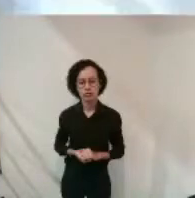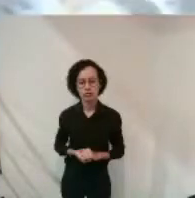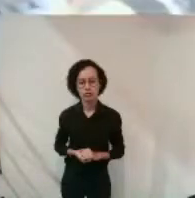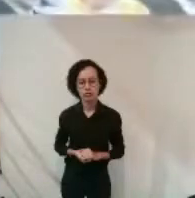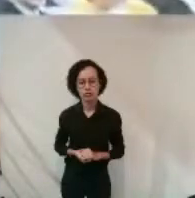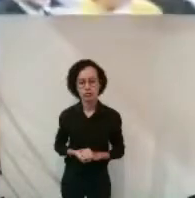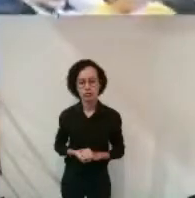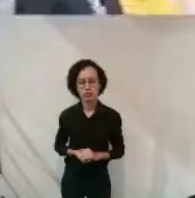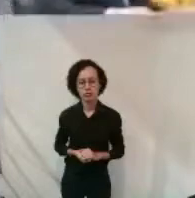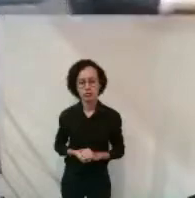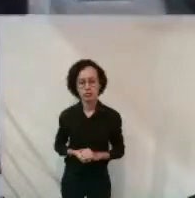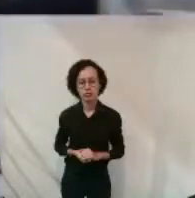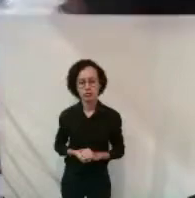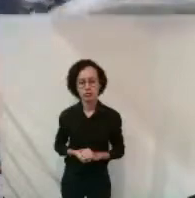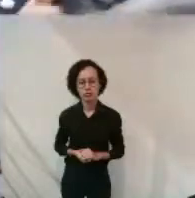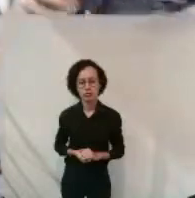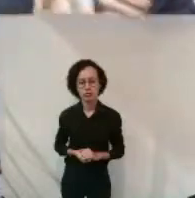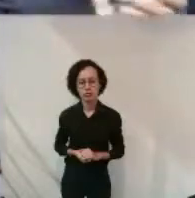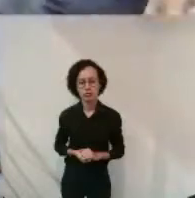Gaio.